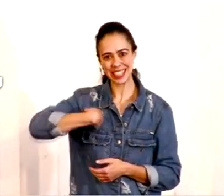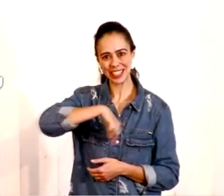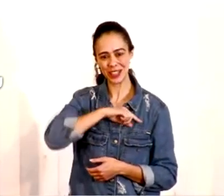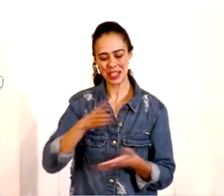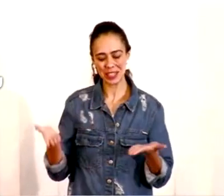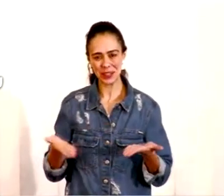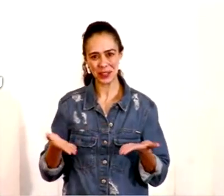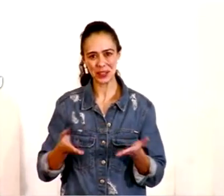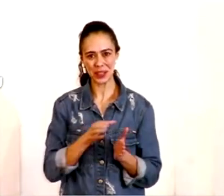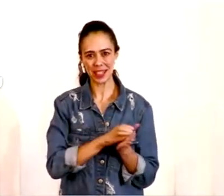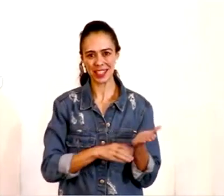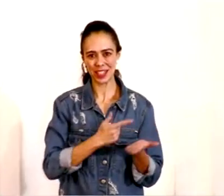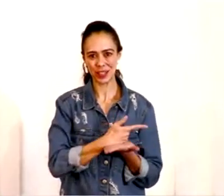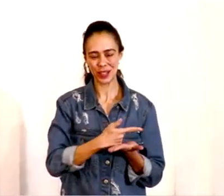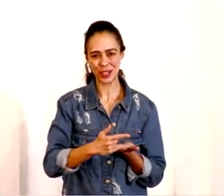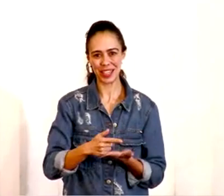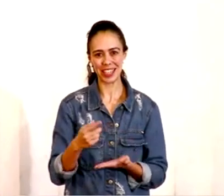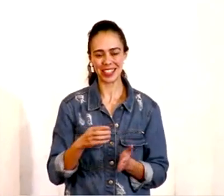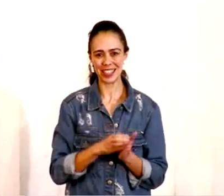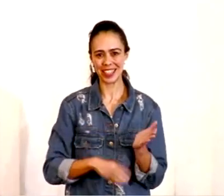Gênesis capítulo 4.